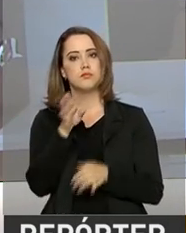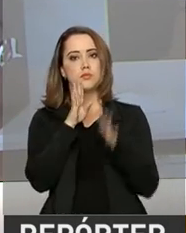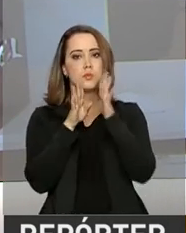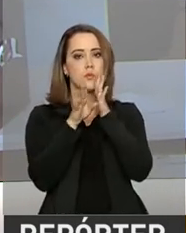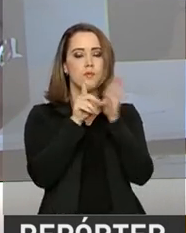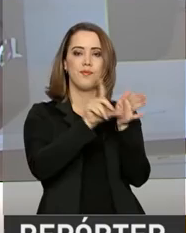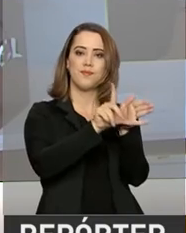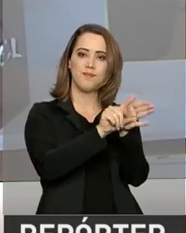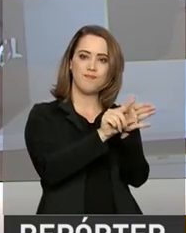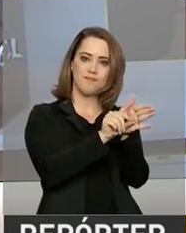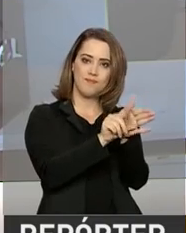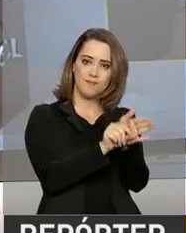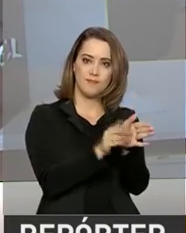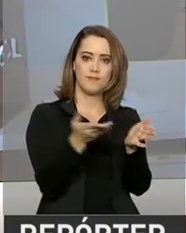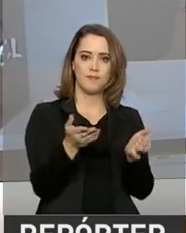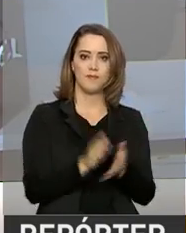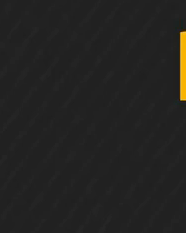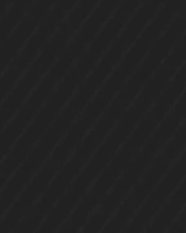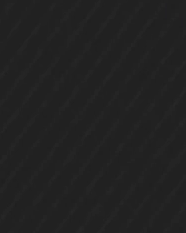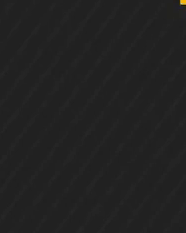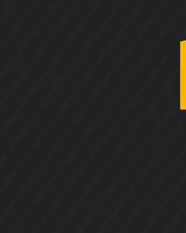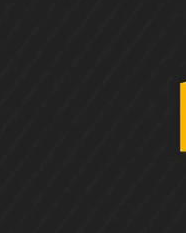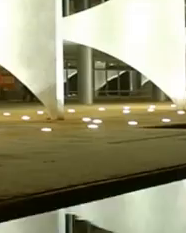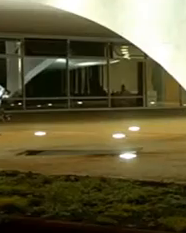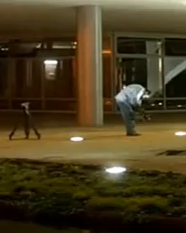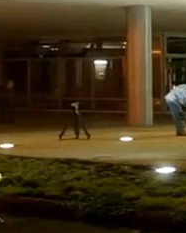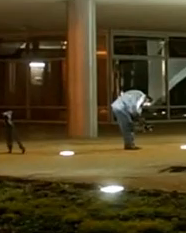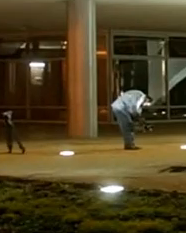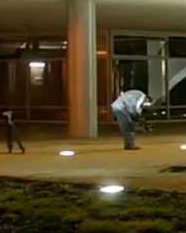novidades nas nossas redes sociais